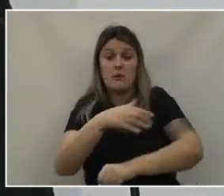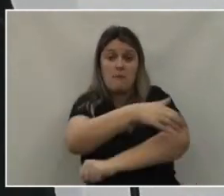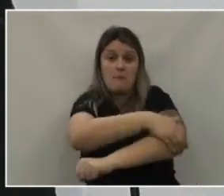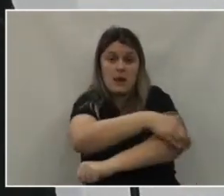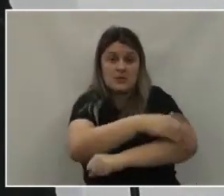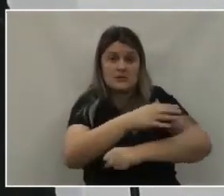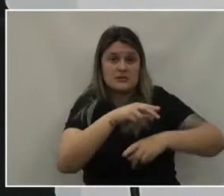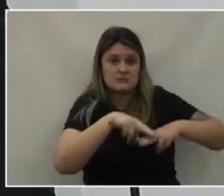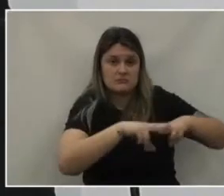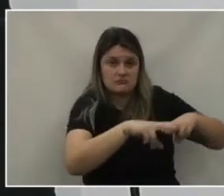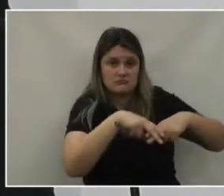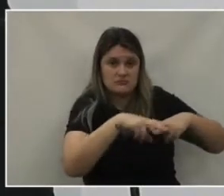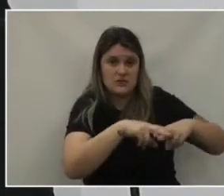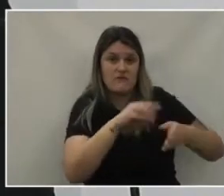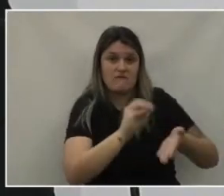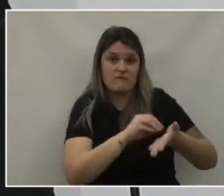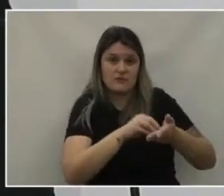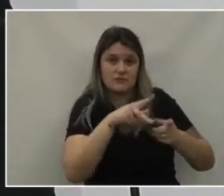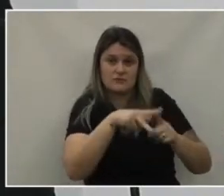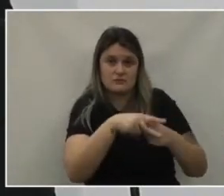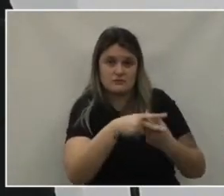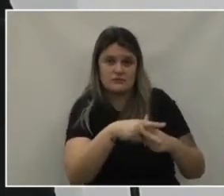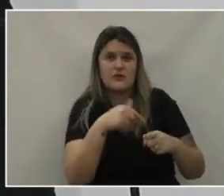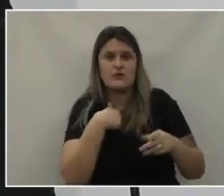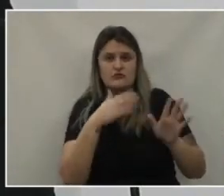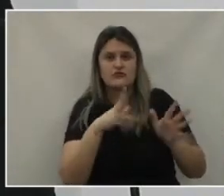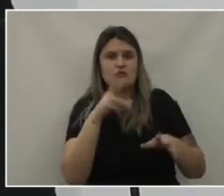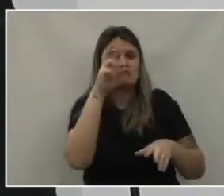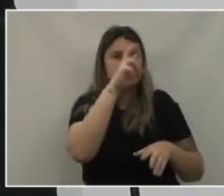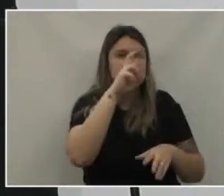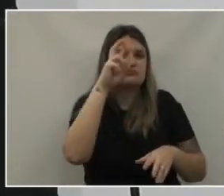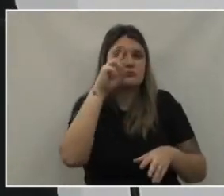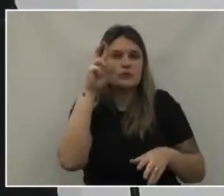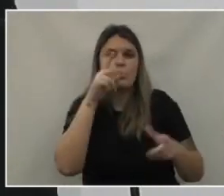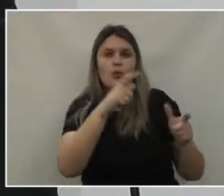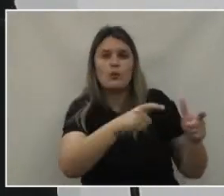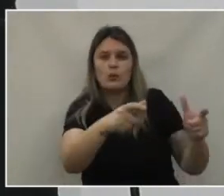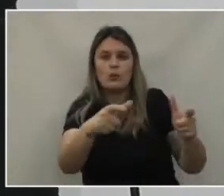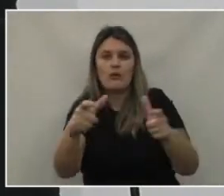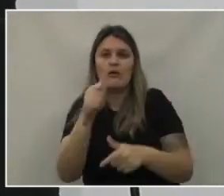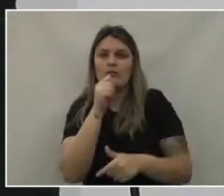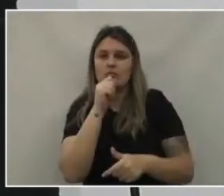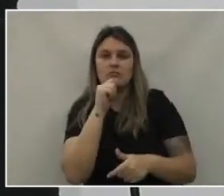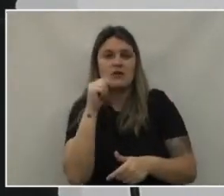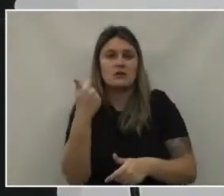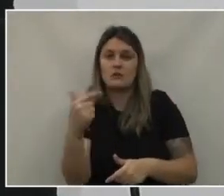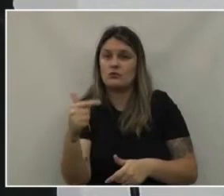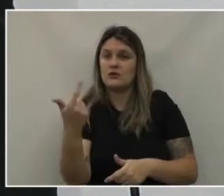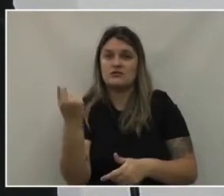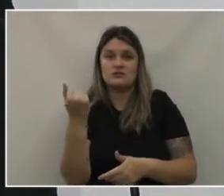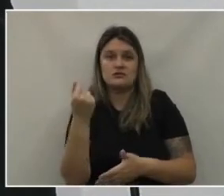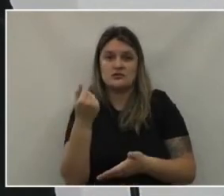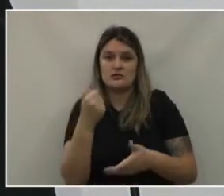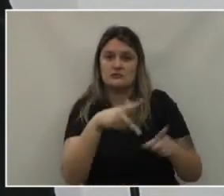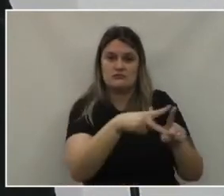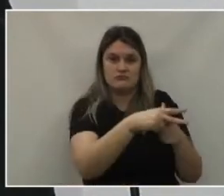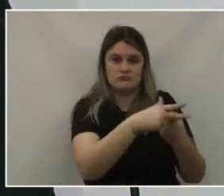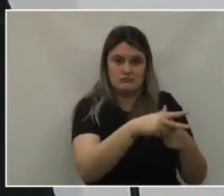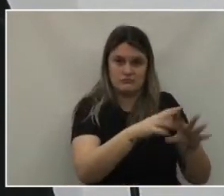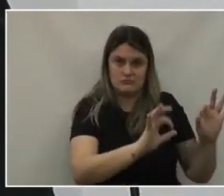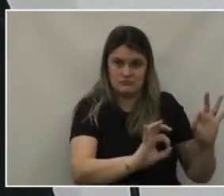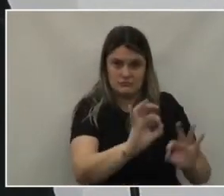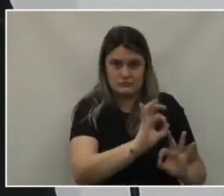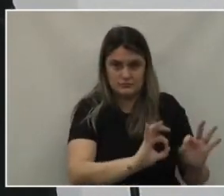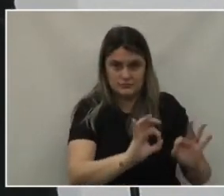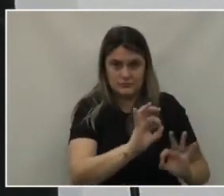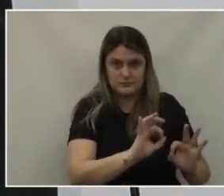sendo consertadas, eu passei por vários lugares públicos que não está tendo dinheiro para ser feitas essas